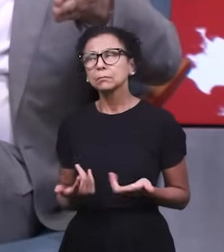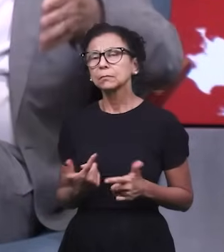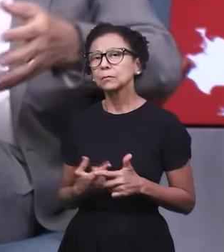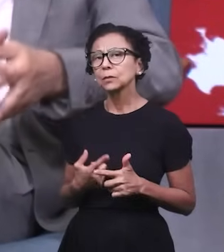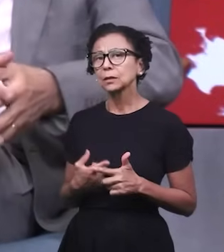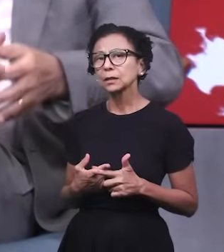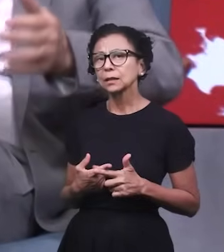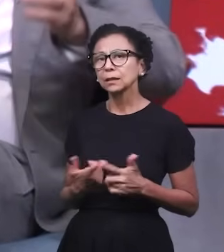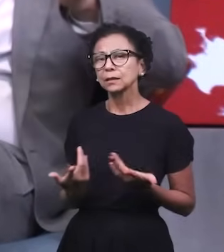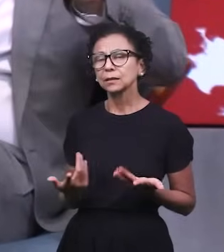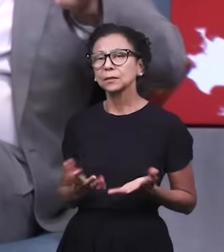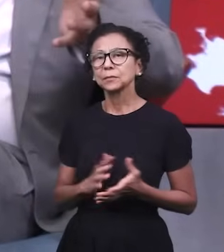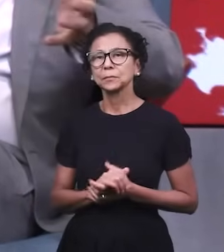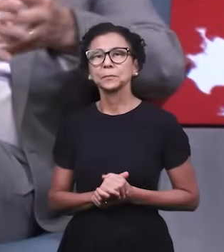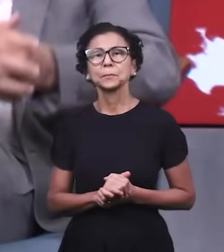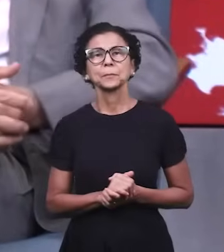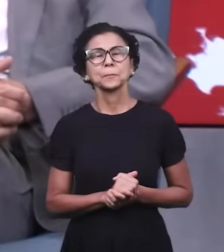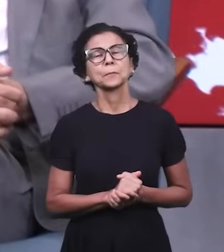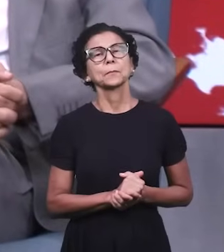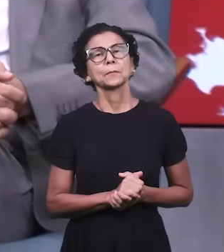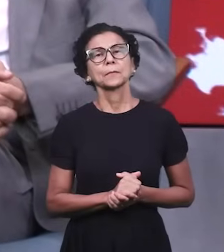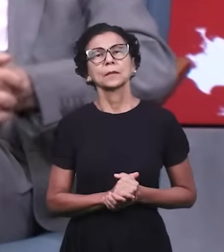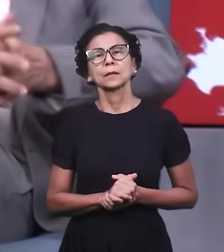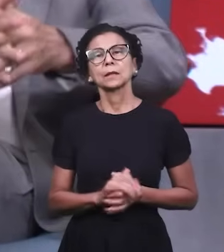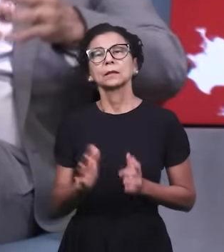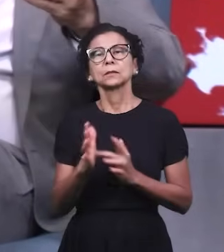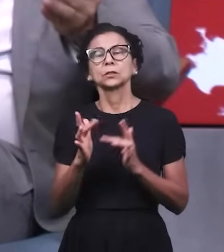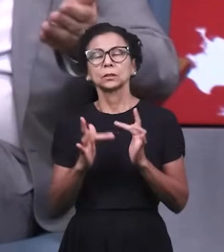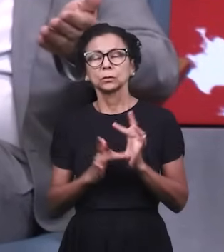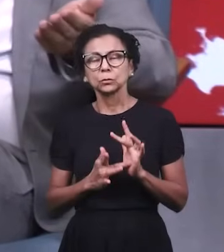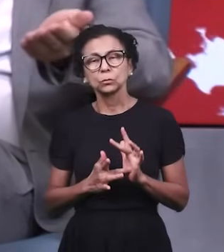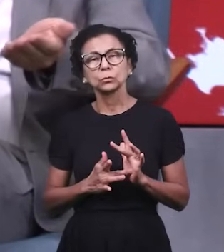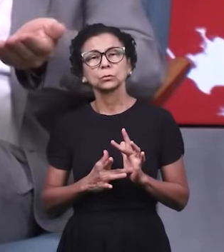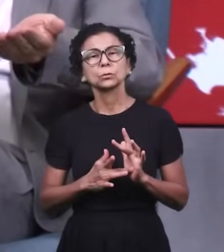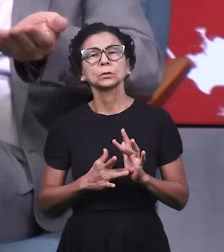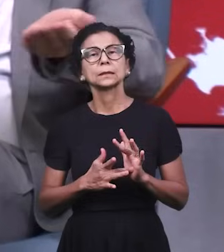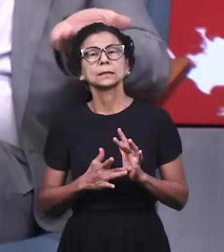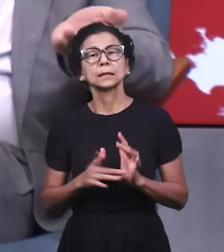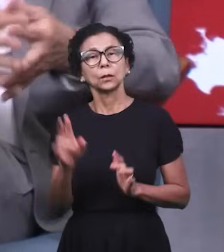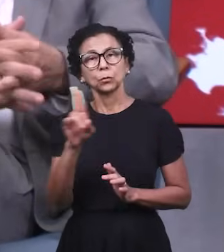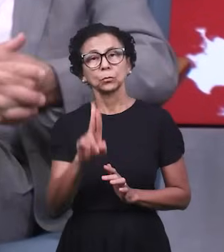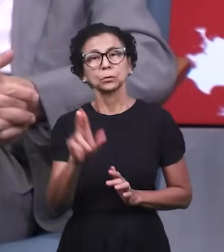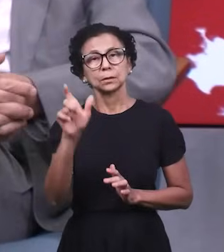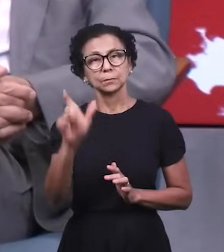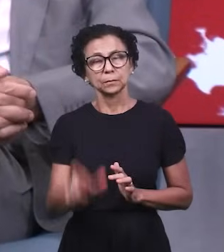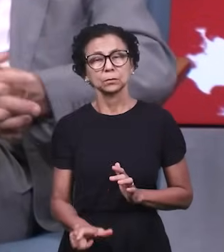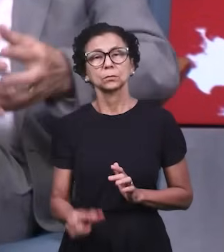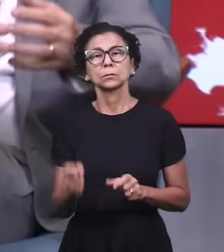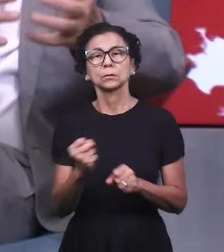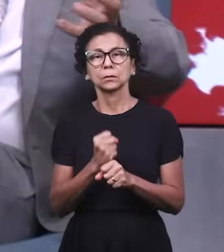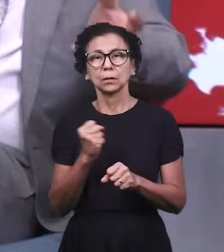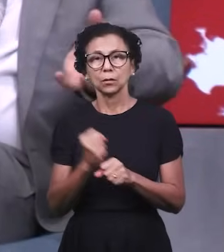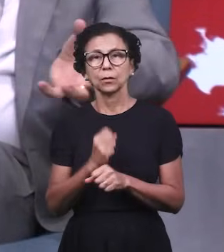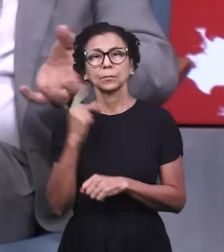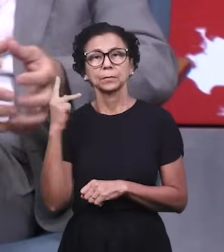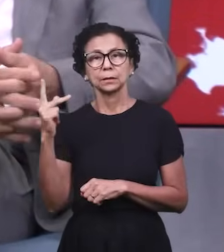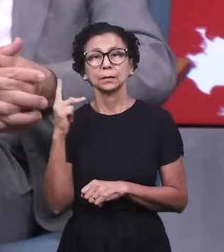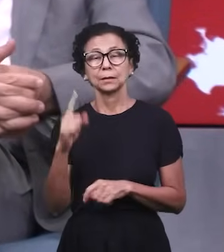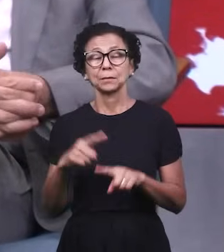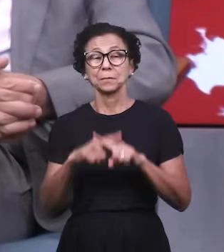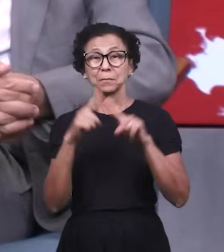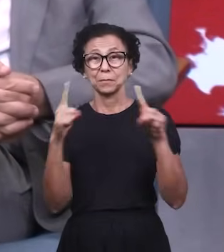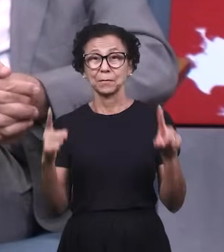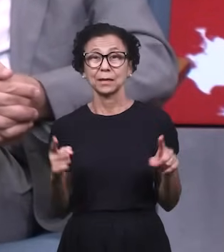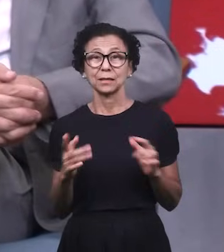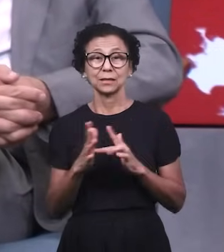a base, Jesus é a rocha, Jesus é todo o alicerce da igreja e aquilo precisava